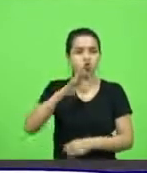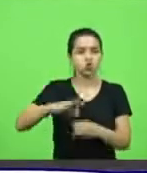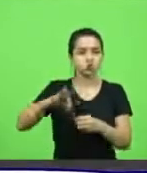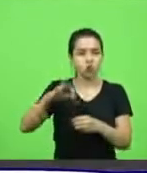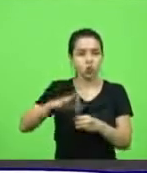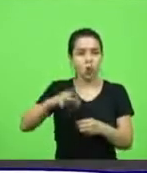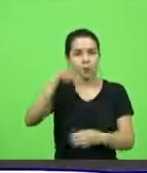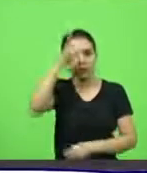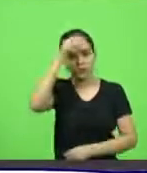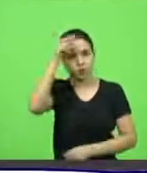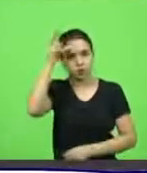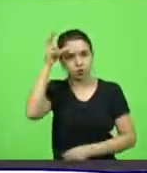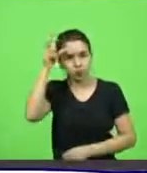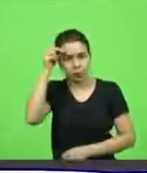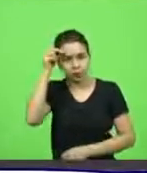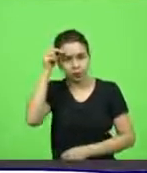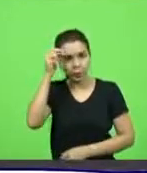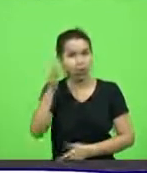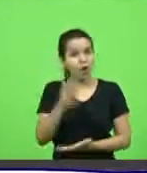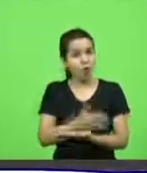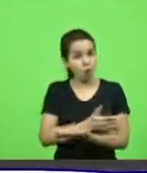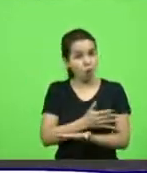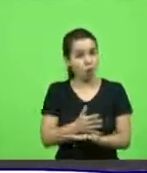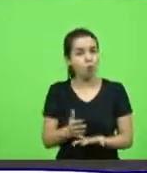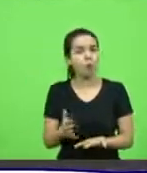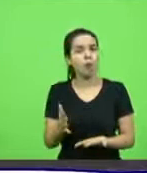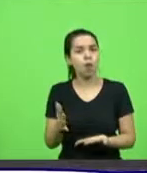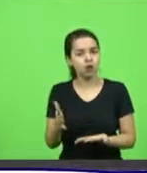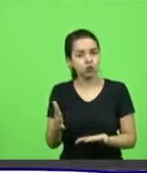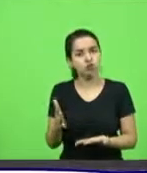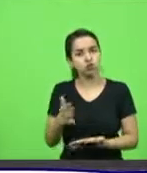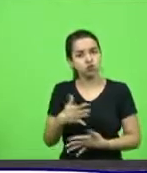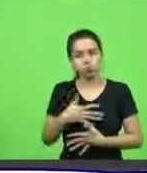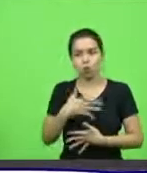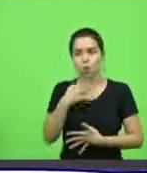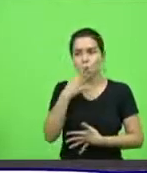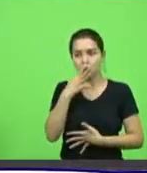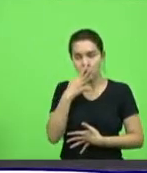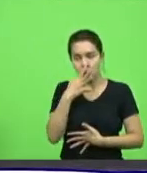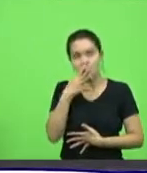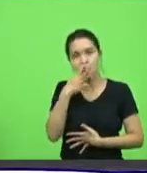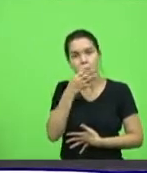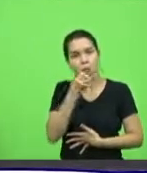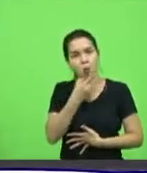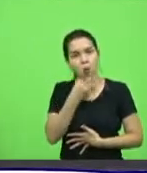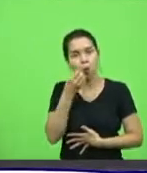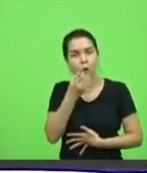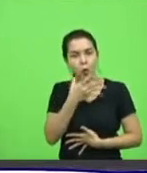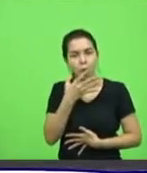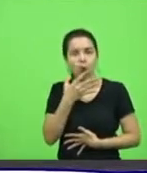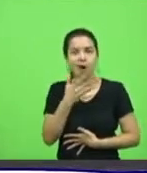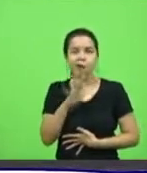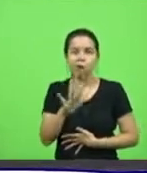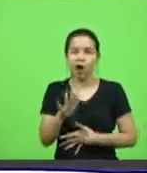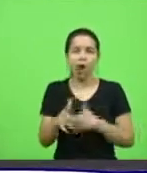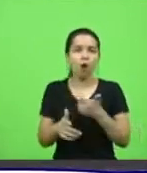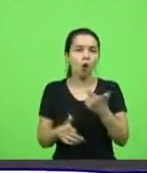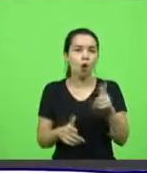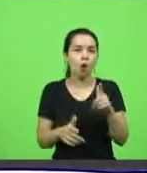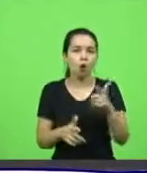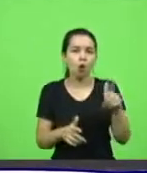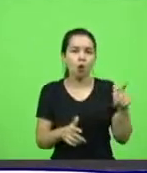algumas coisas nos surpreendem positivamente e outras coisas nos deixam